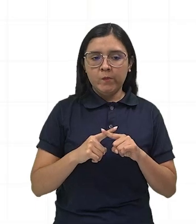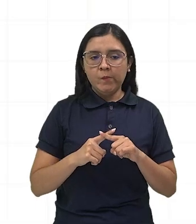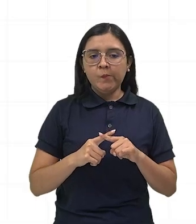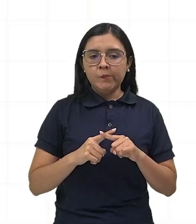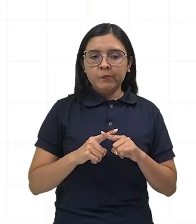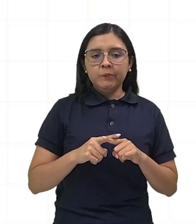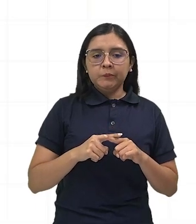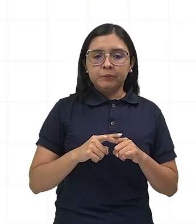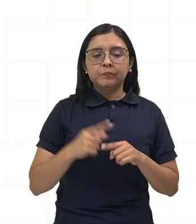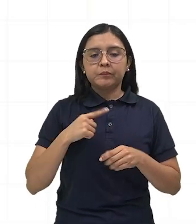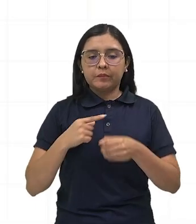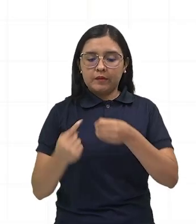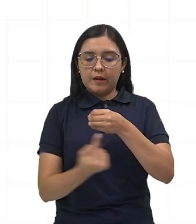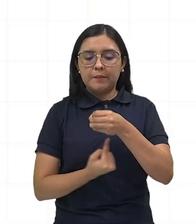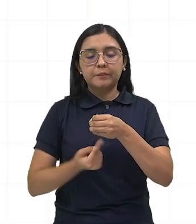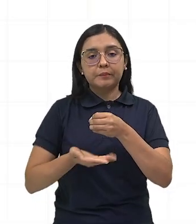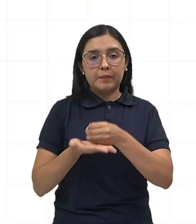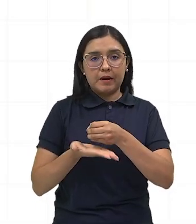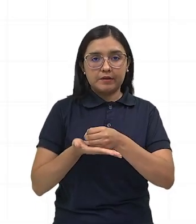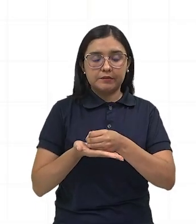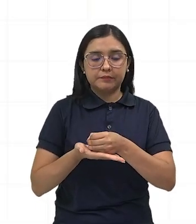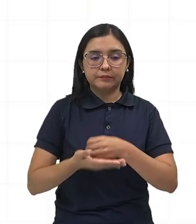a área da base,